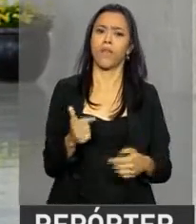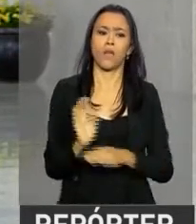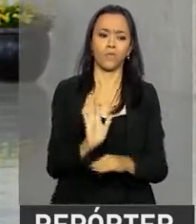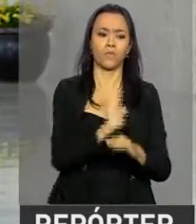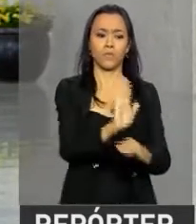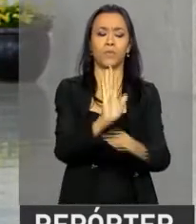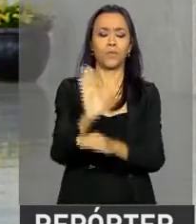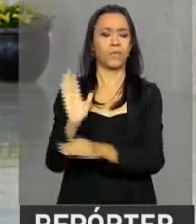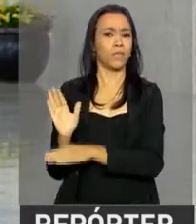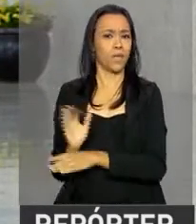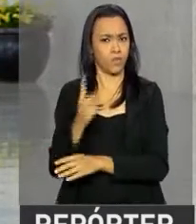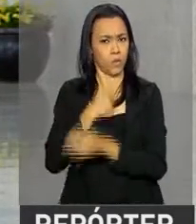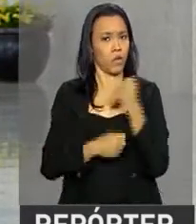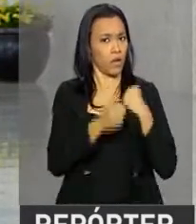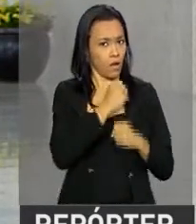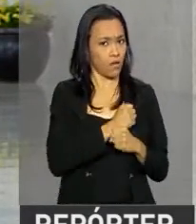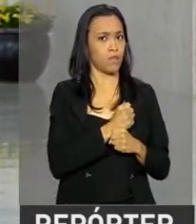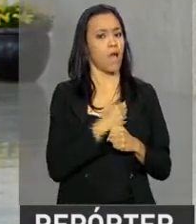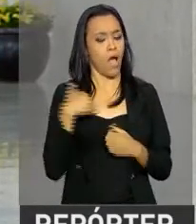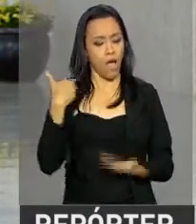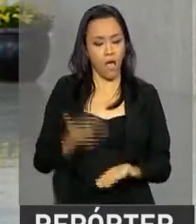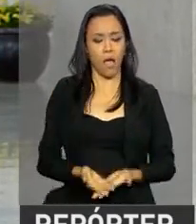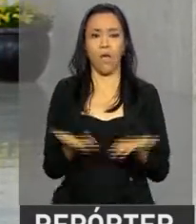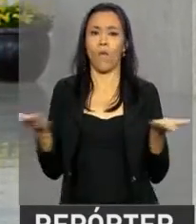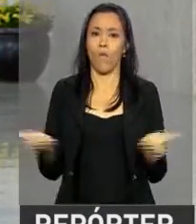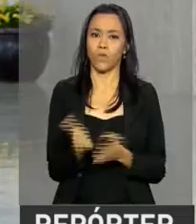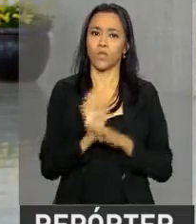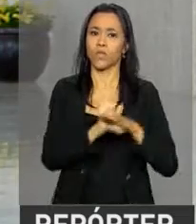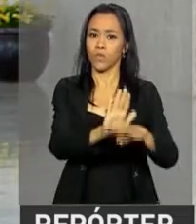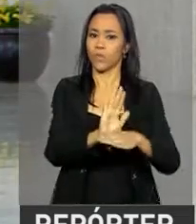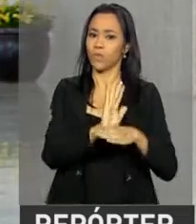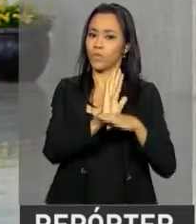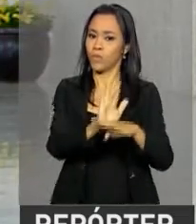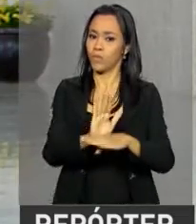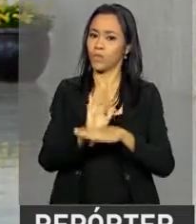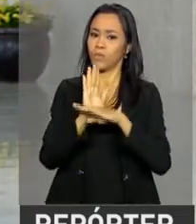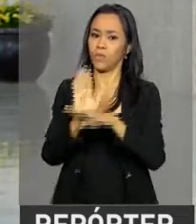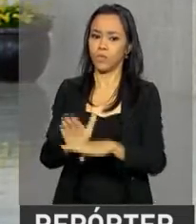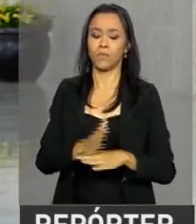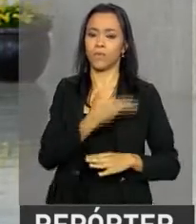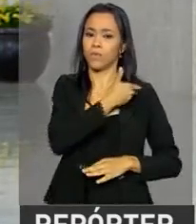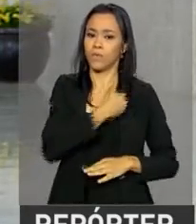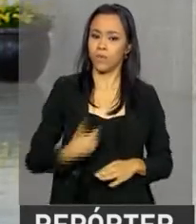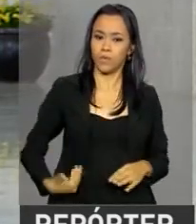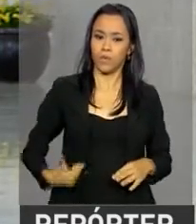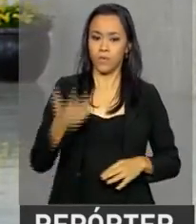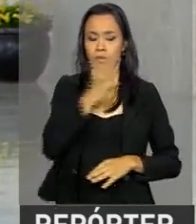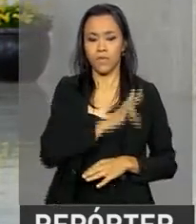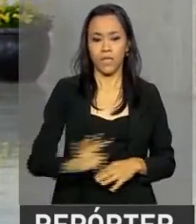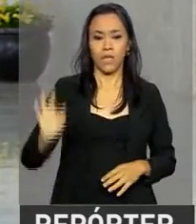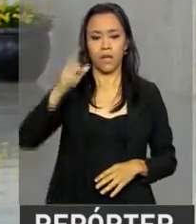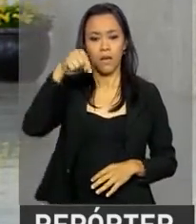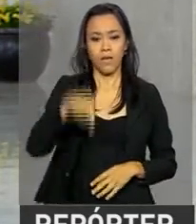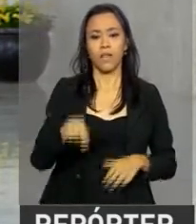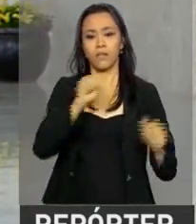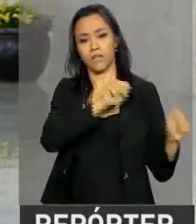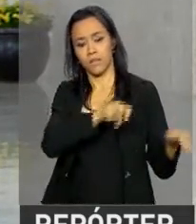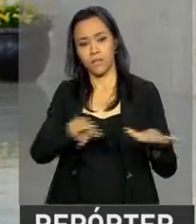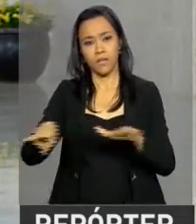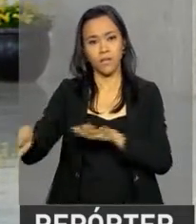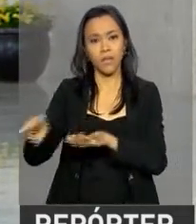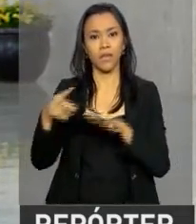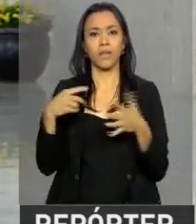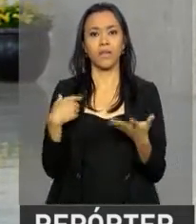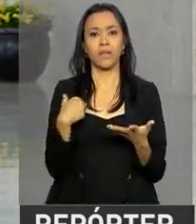até a água ora o governo atua de forma a em firme nesta questão a essa semana o governo federal técnicos